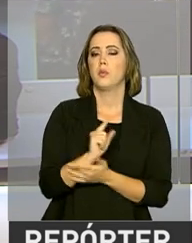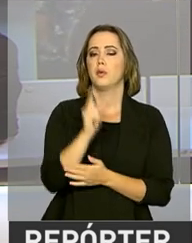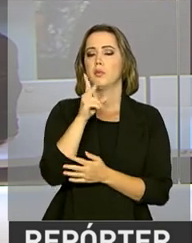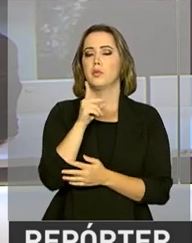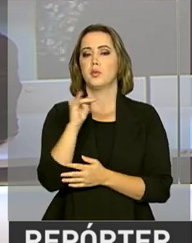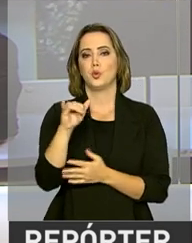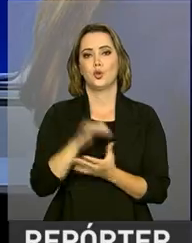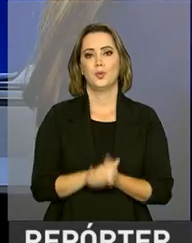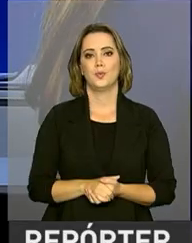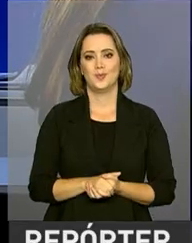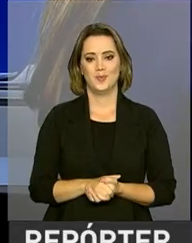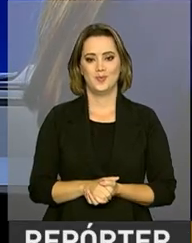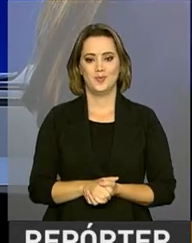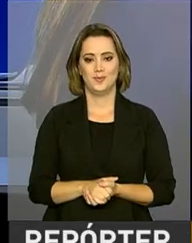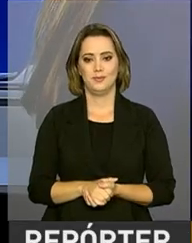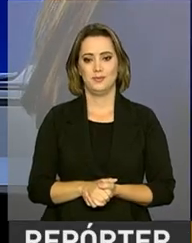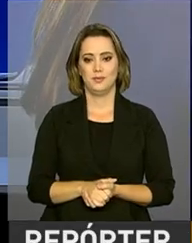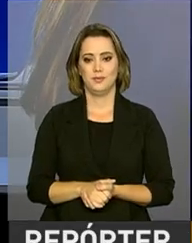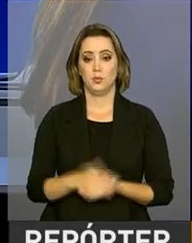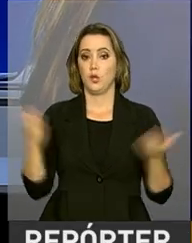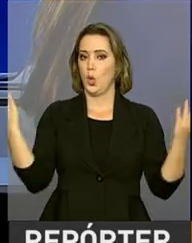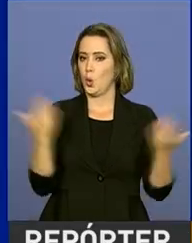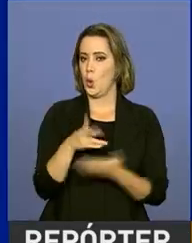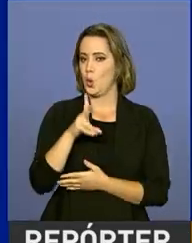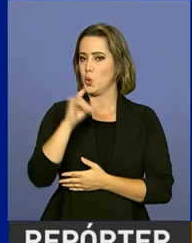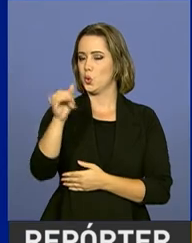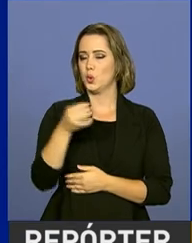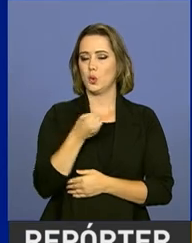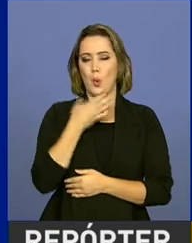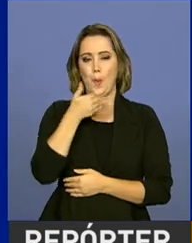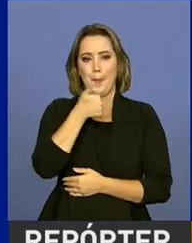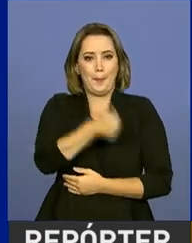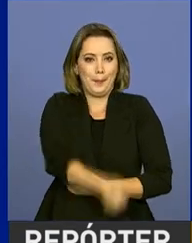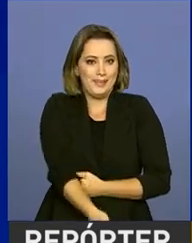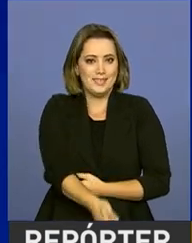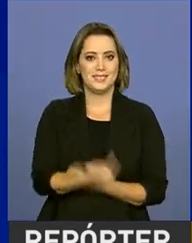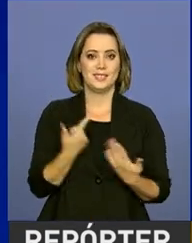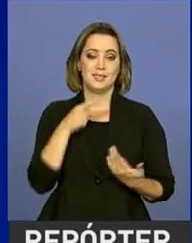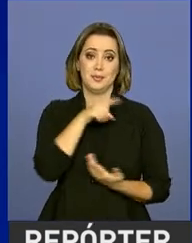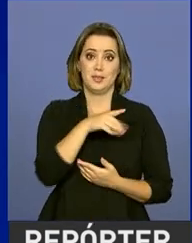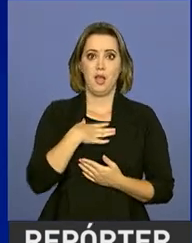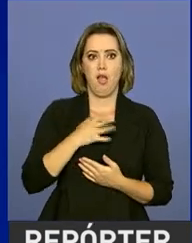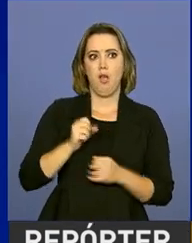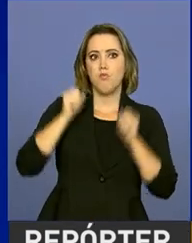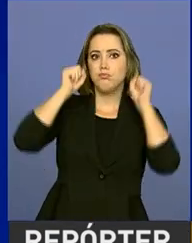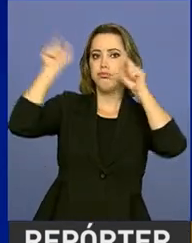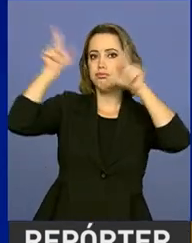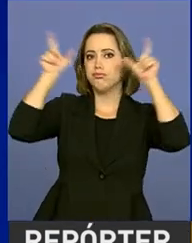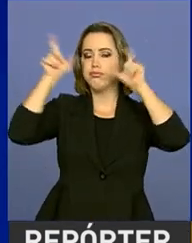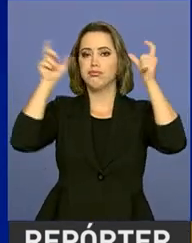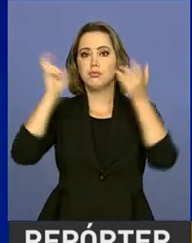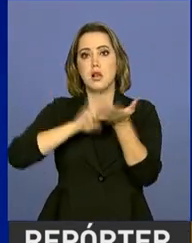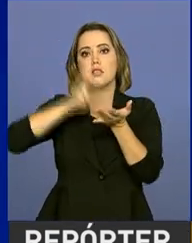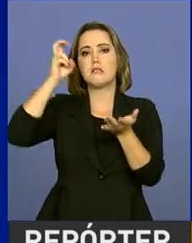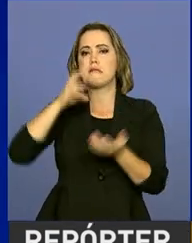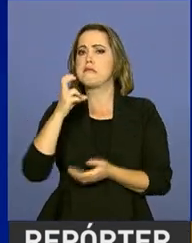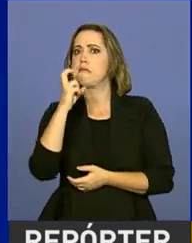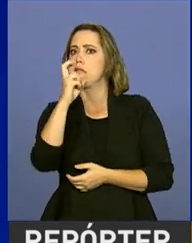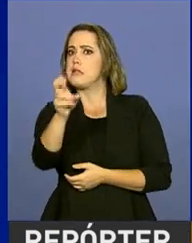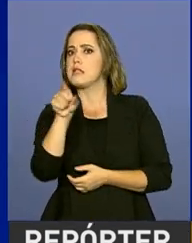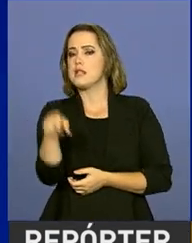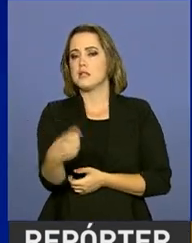dia hoje o dia começou bem para o elvis de bens e dois né mas disse que